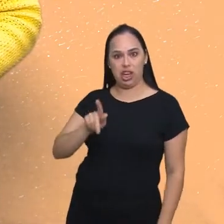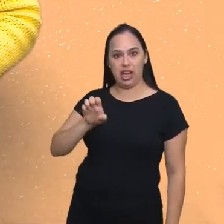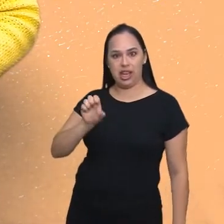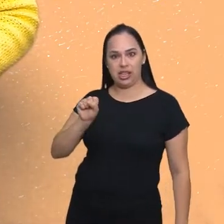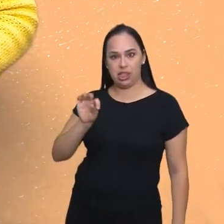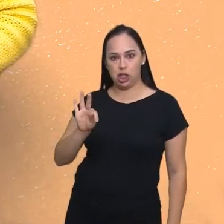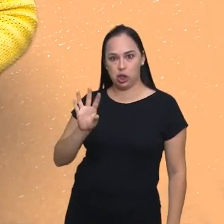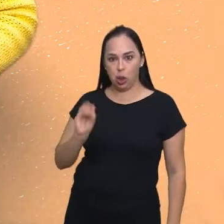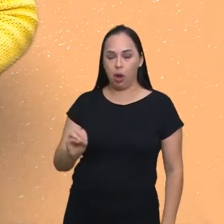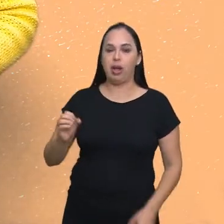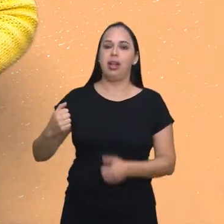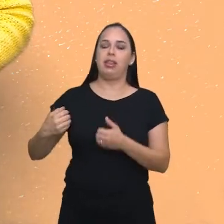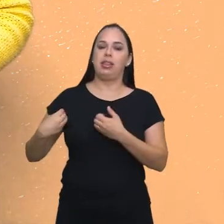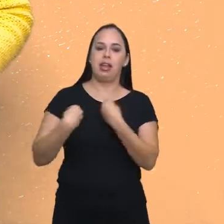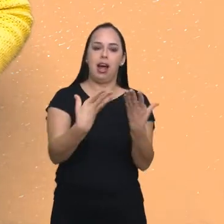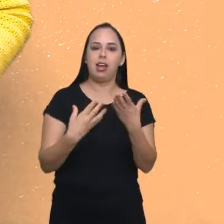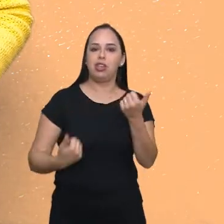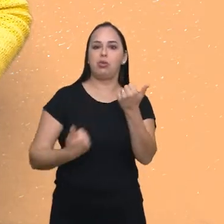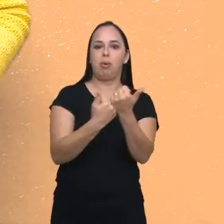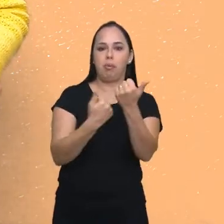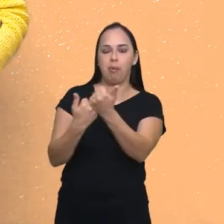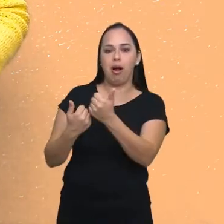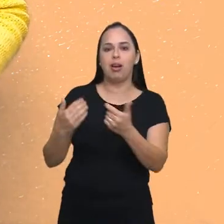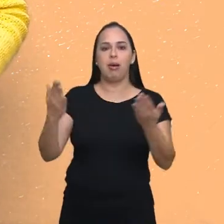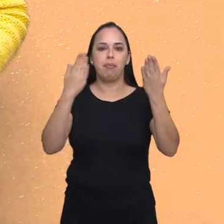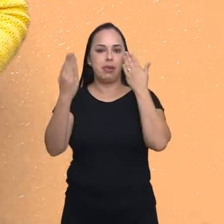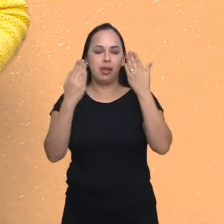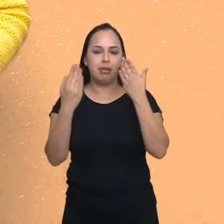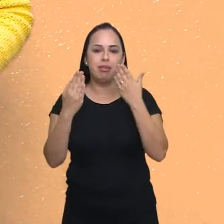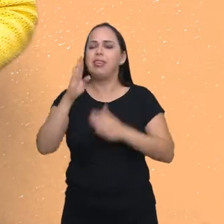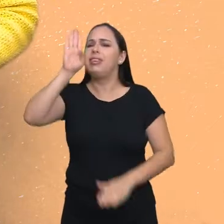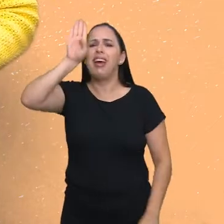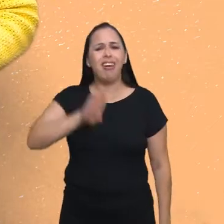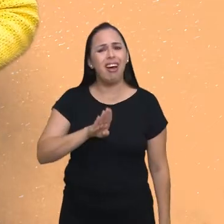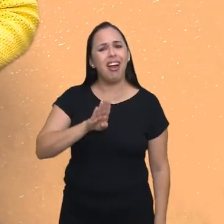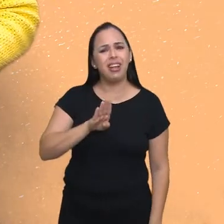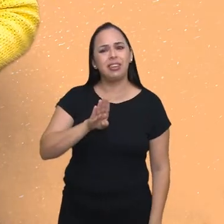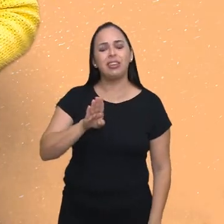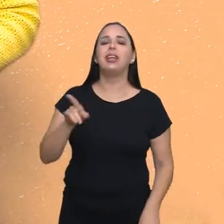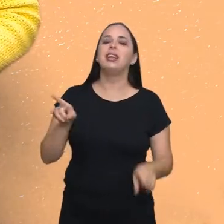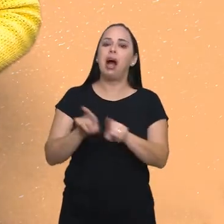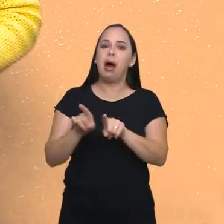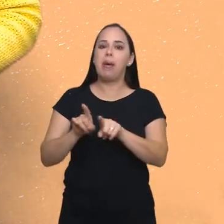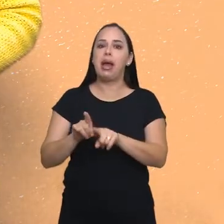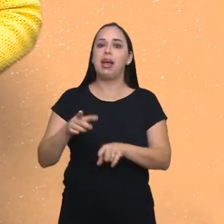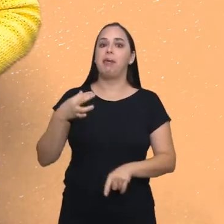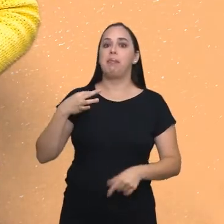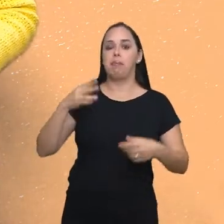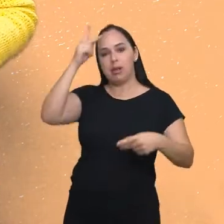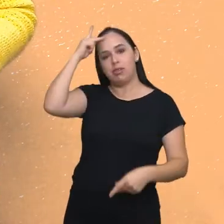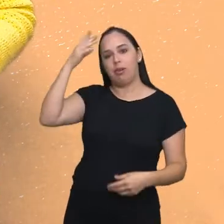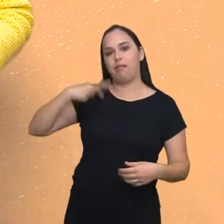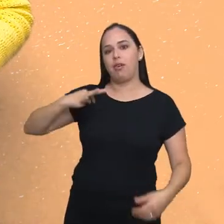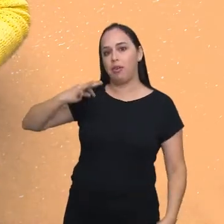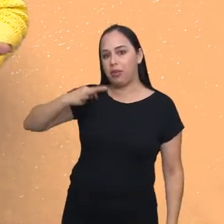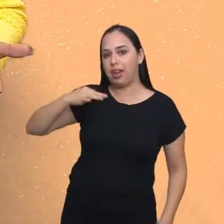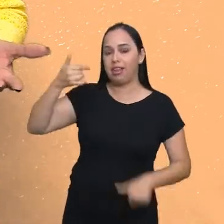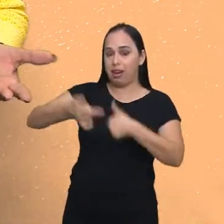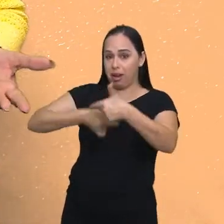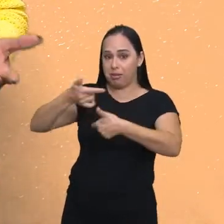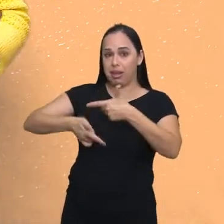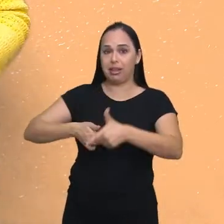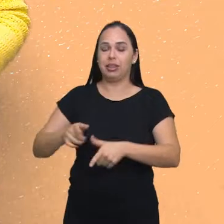oferece suporte psicossocial aos seus frequentadores de forma gratuita. Com a ajuda de voluntários e voluntárias, o Grupo Gesto